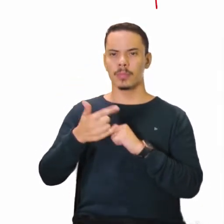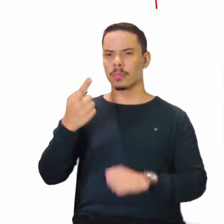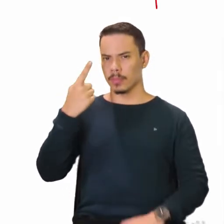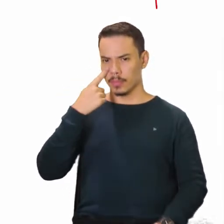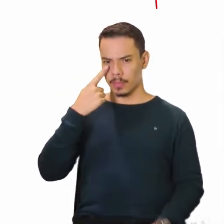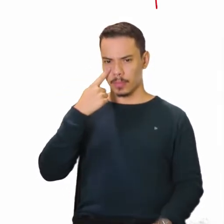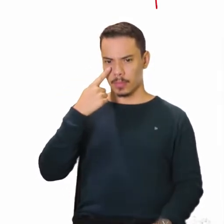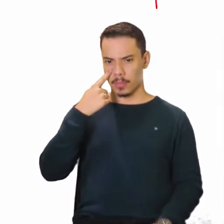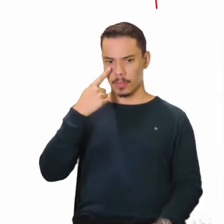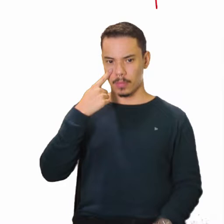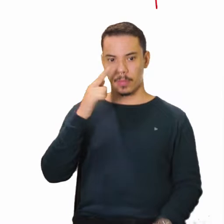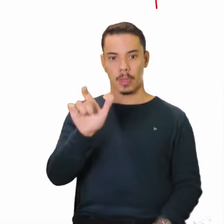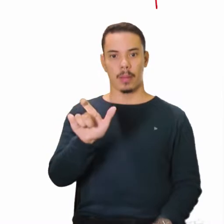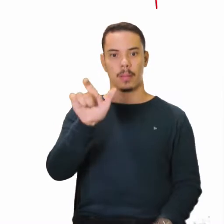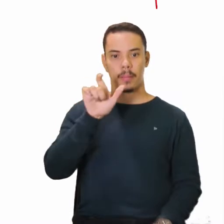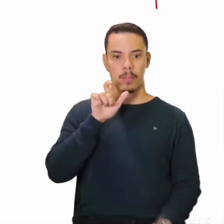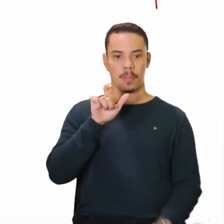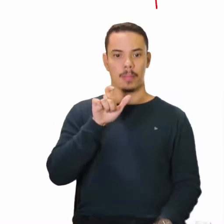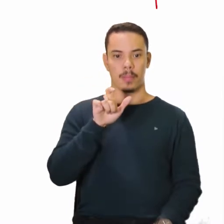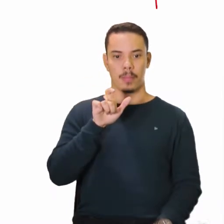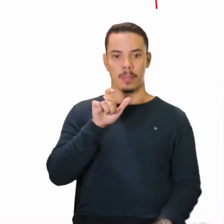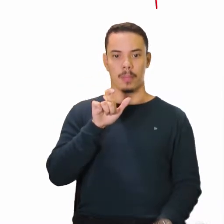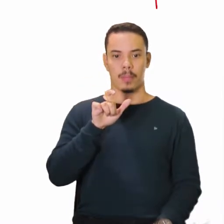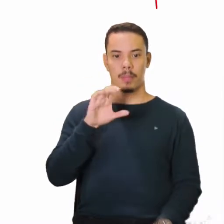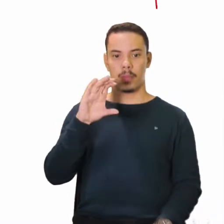pegar aqui a palavra cara.